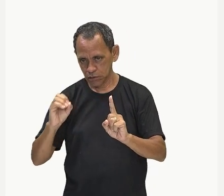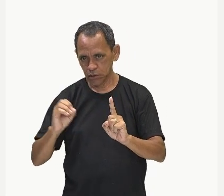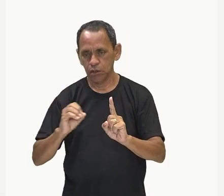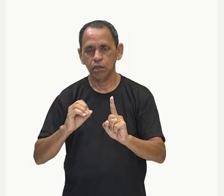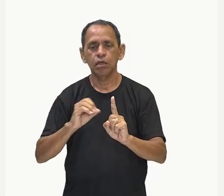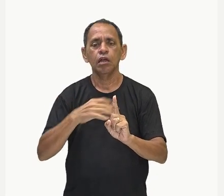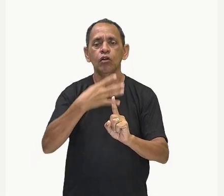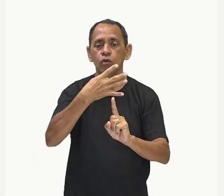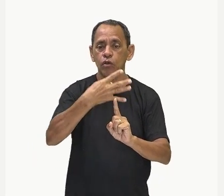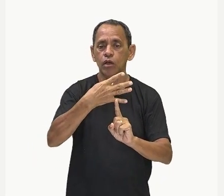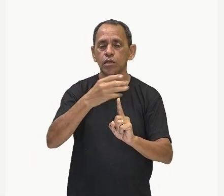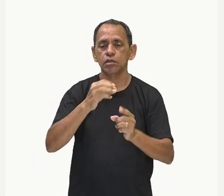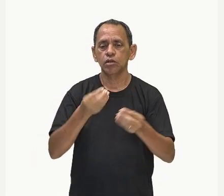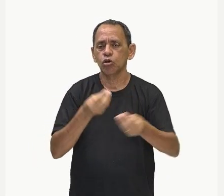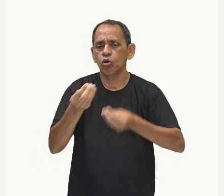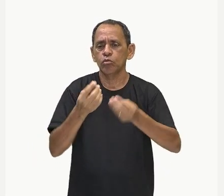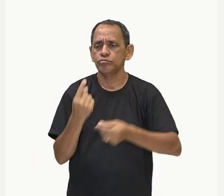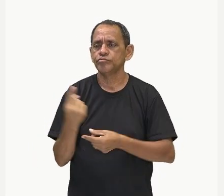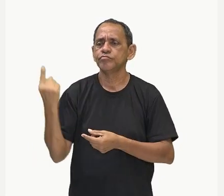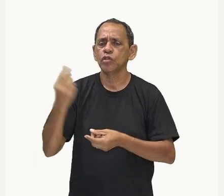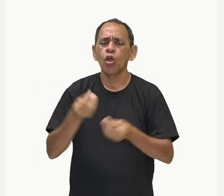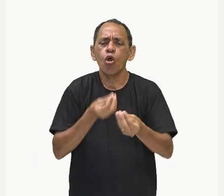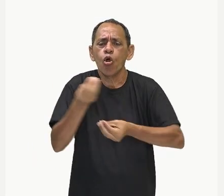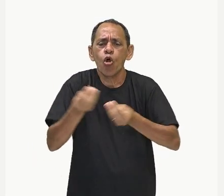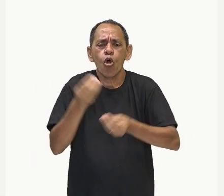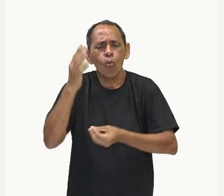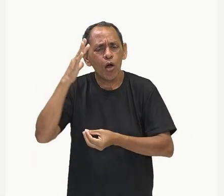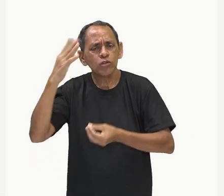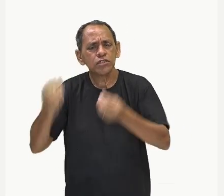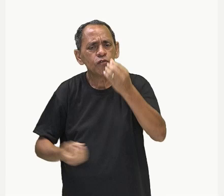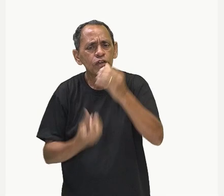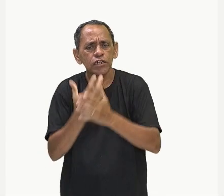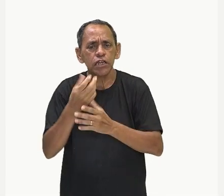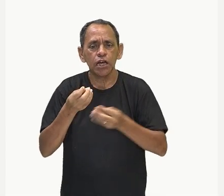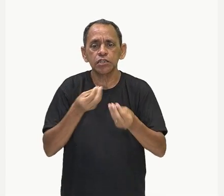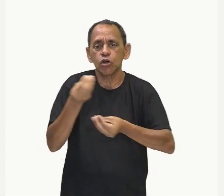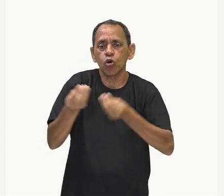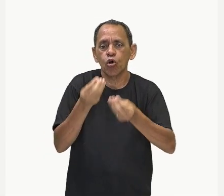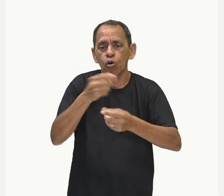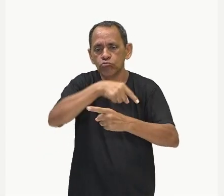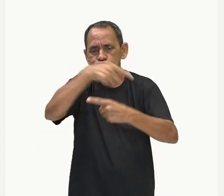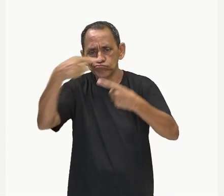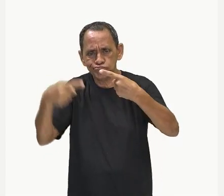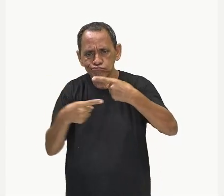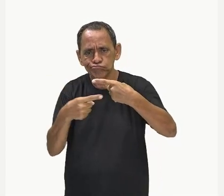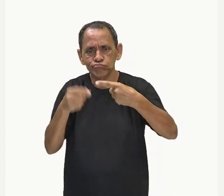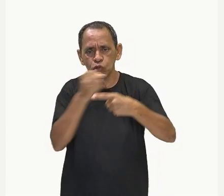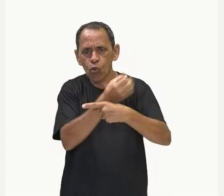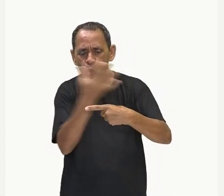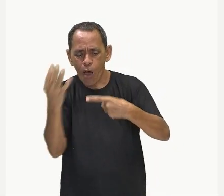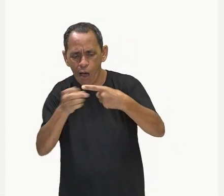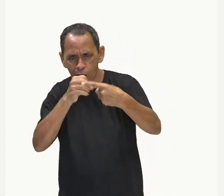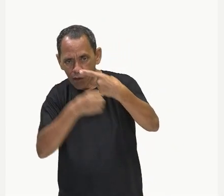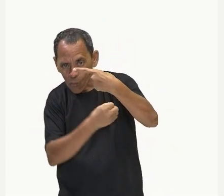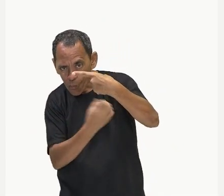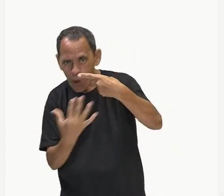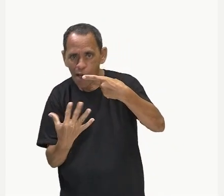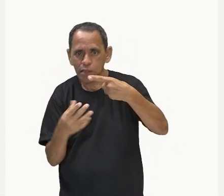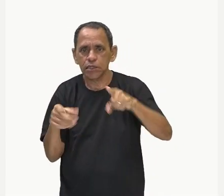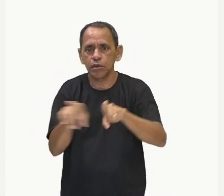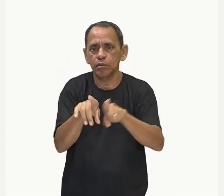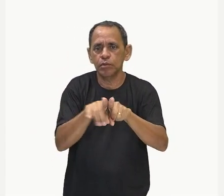pouquinho como é que surgiu essas frações decimais. Vamos ver aí como surgiu as